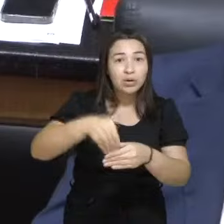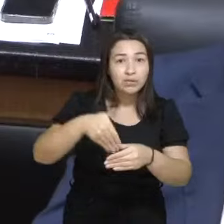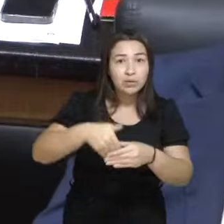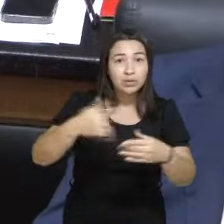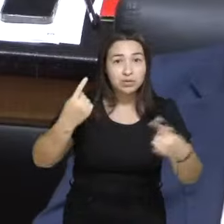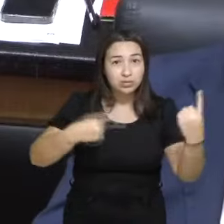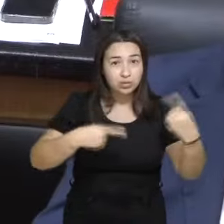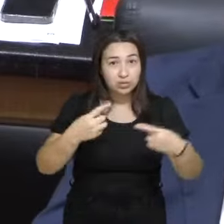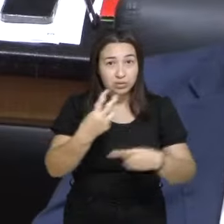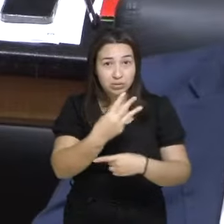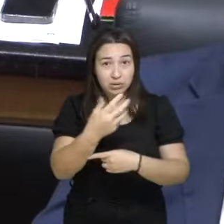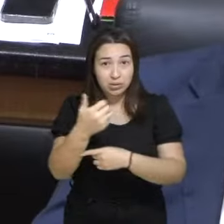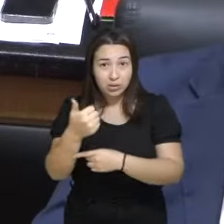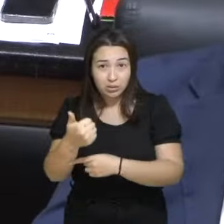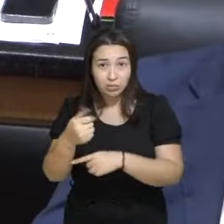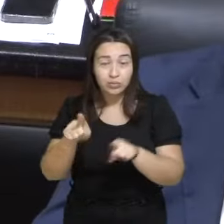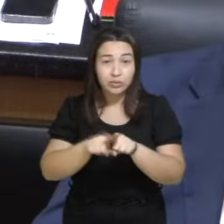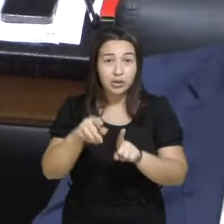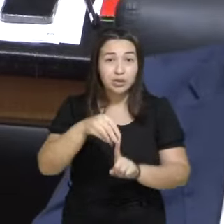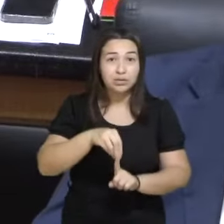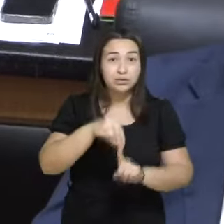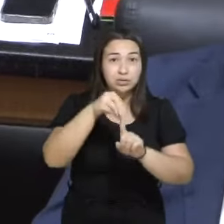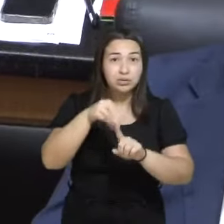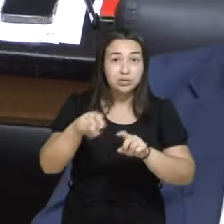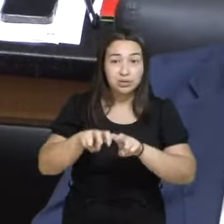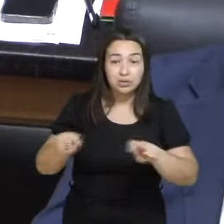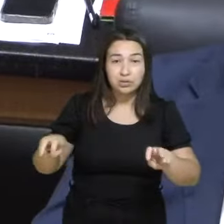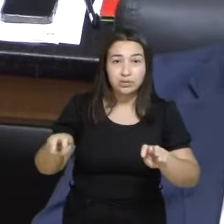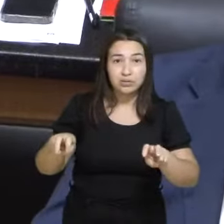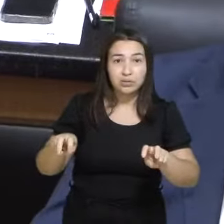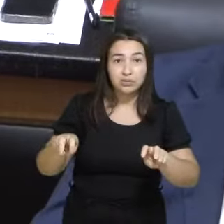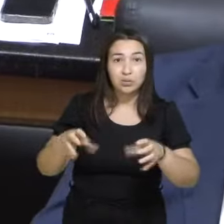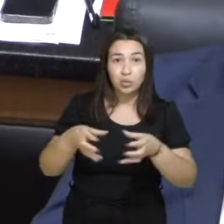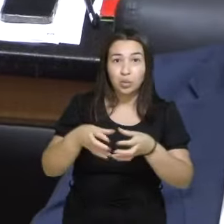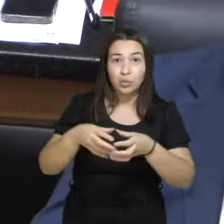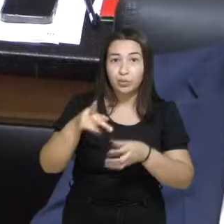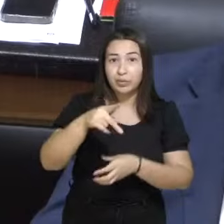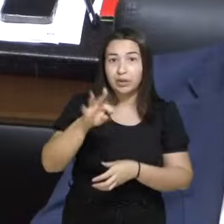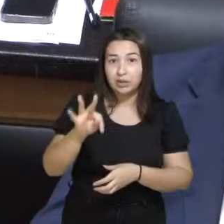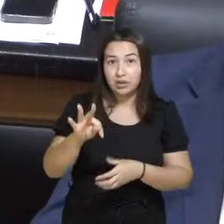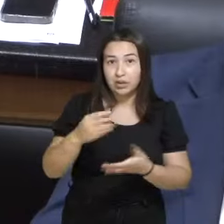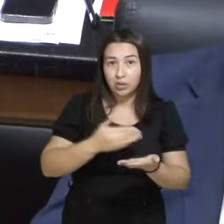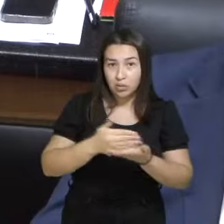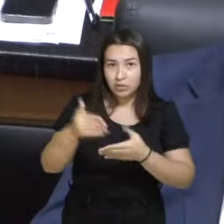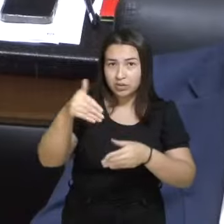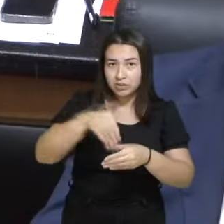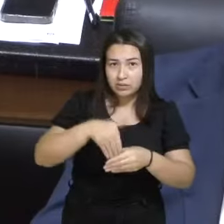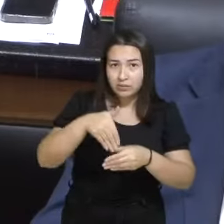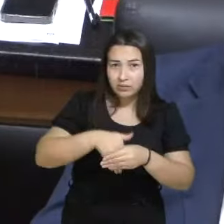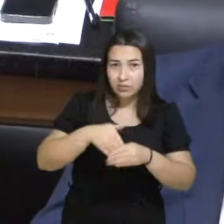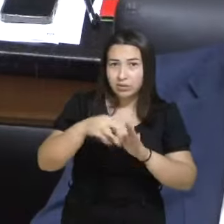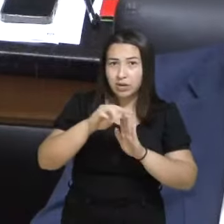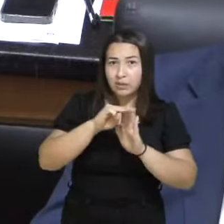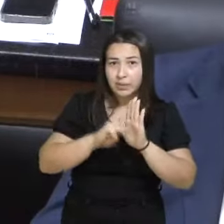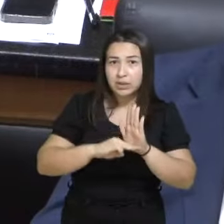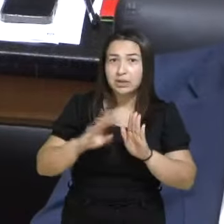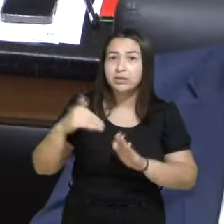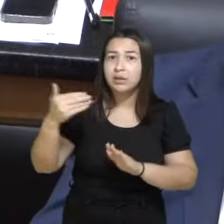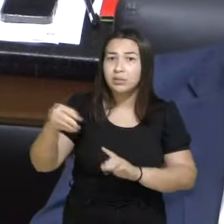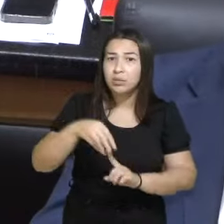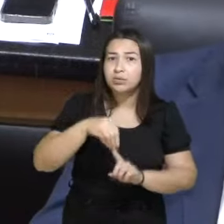31, temos destaque, a bancada do PT tem destaques. Nós votamos primeiro a matéria e depois os